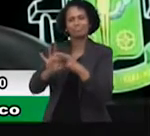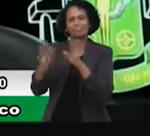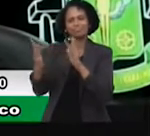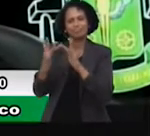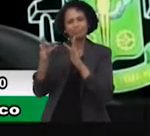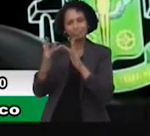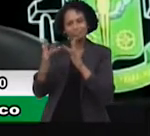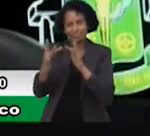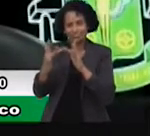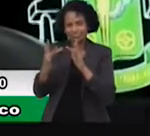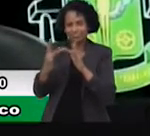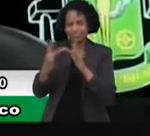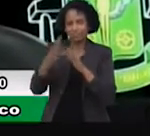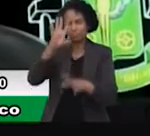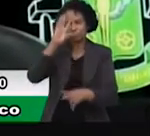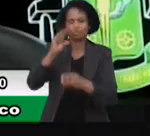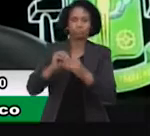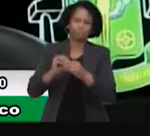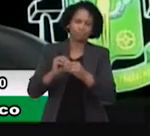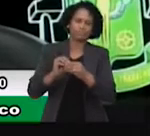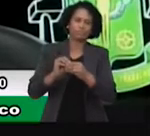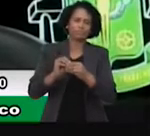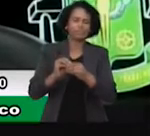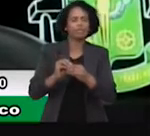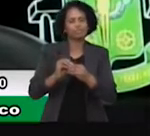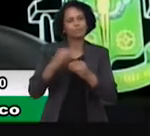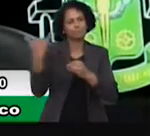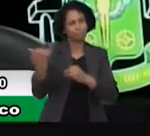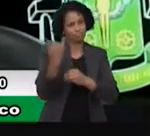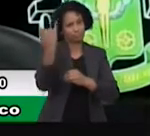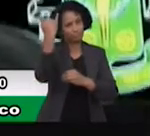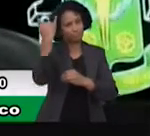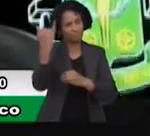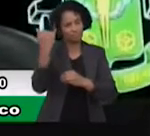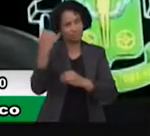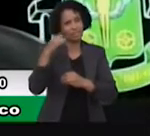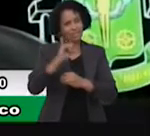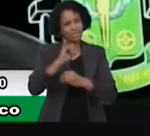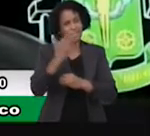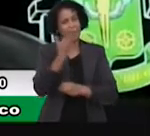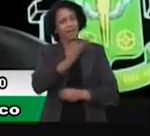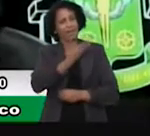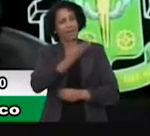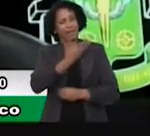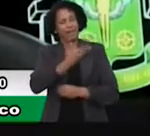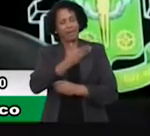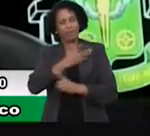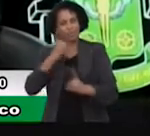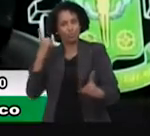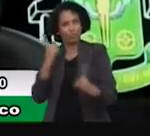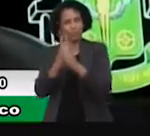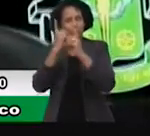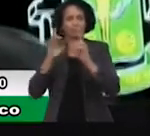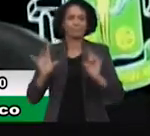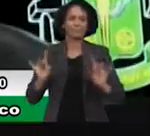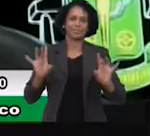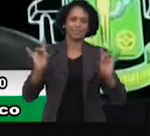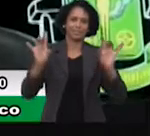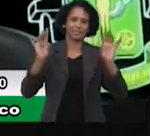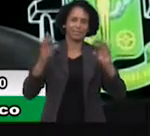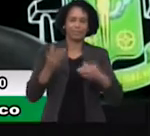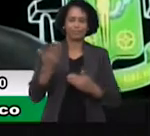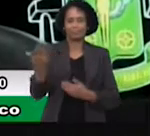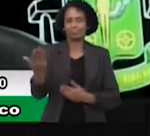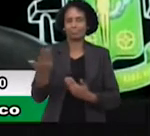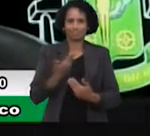chegava aonde queríamos. Então, isso é importante. Quem acha um amigo, acha um pote de tesouro. E eu tenho você como um grande amigo, um